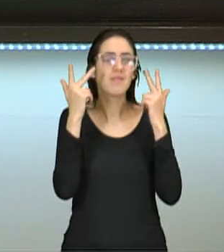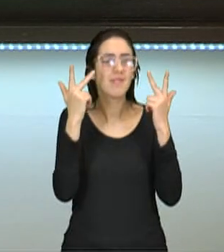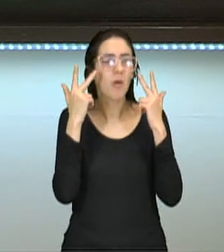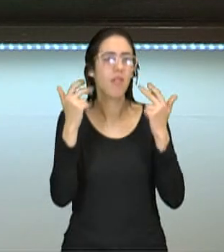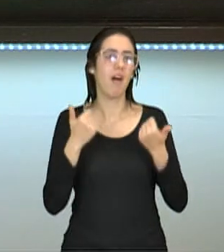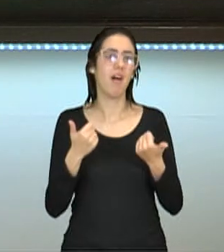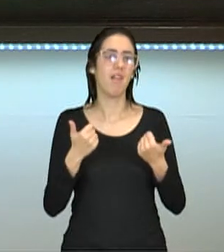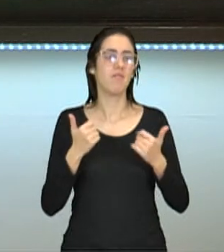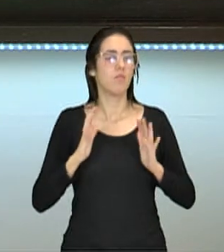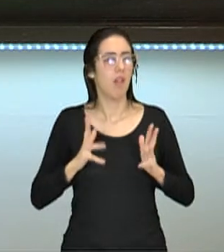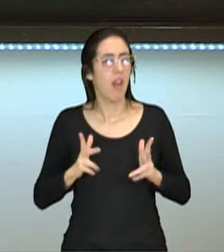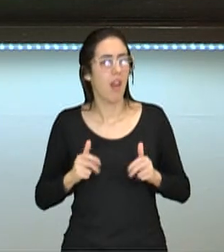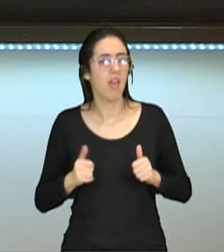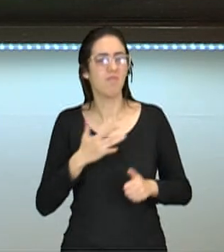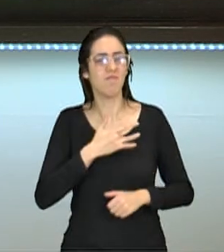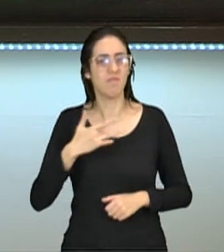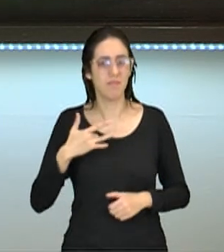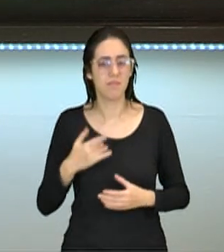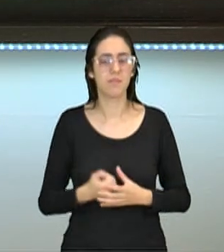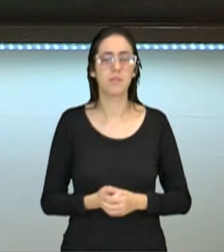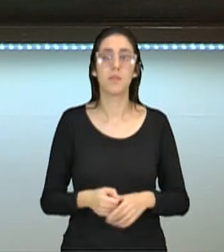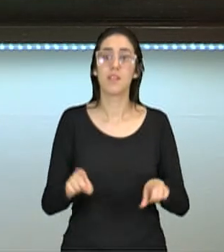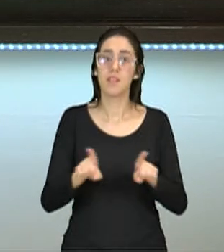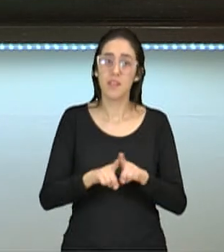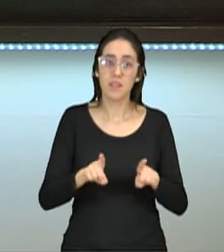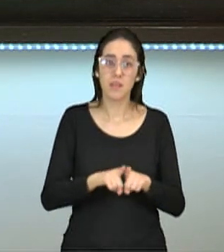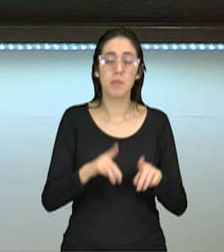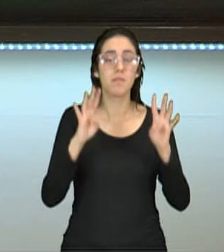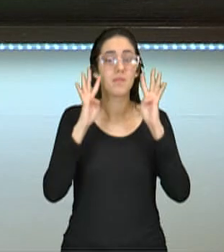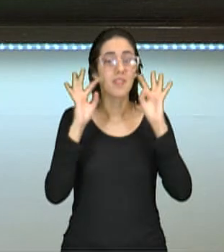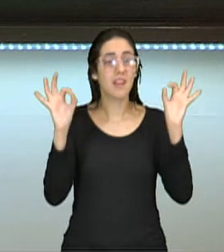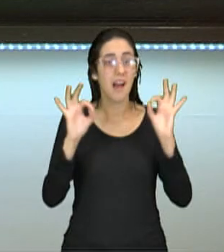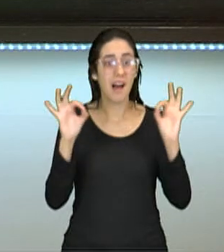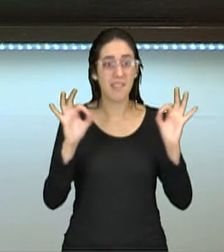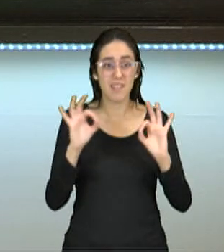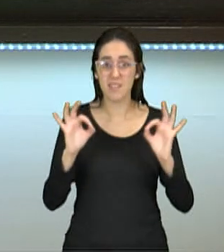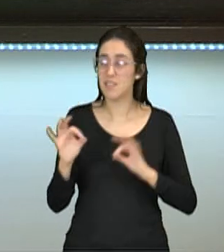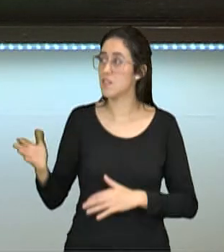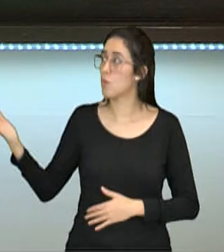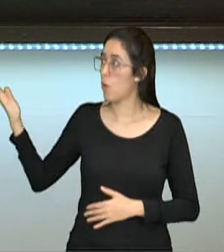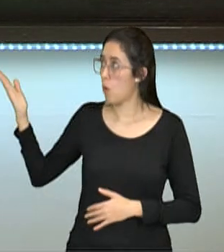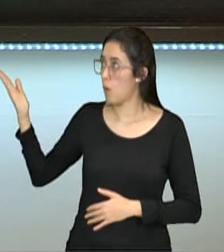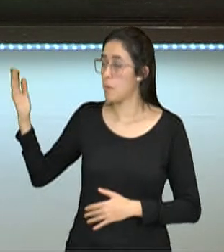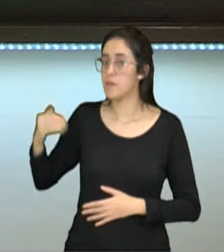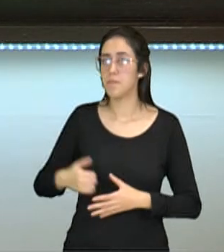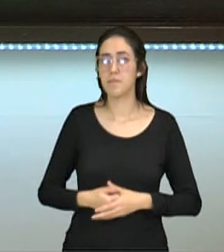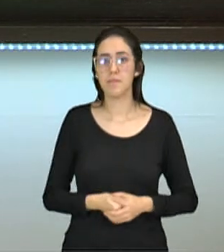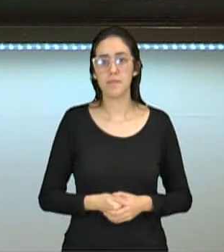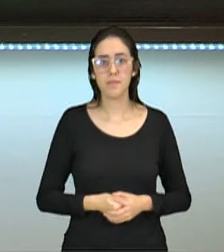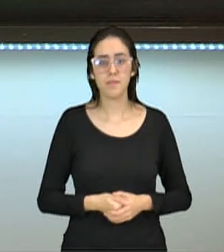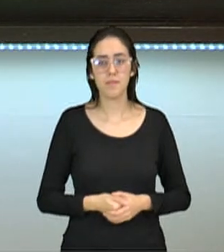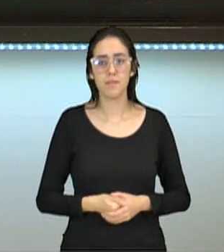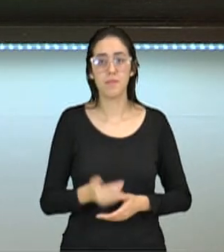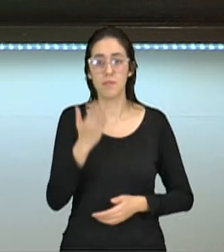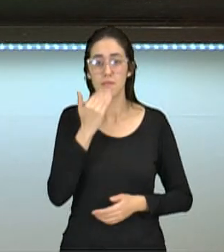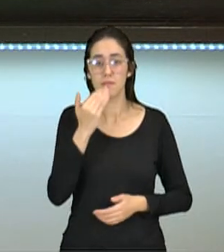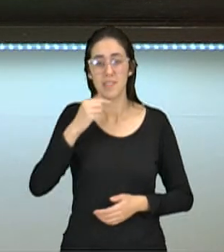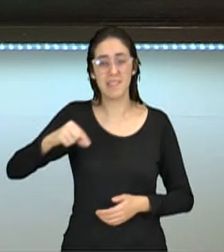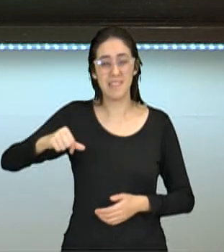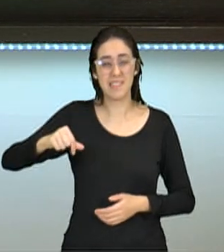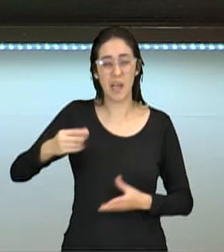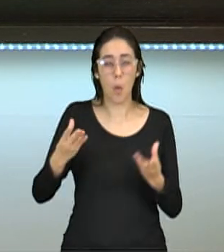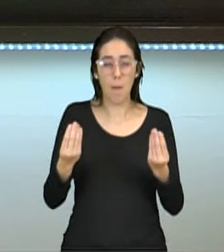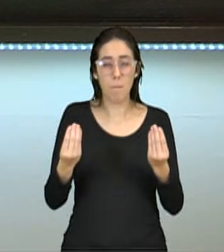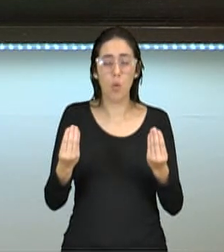limpa possível. E atenção, né, com estes hábitos aqui. O consumo de sal não é